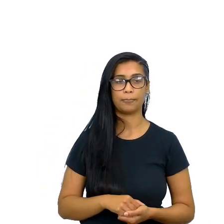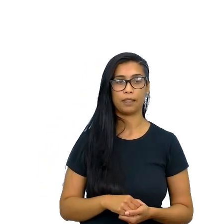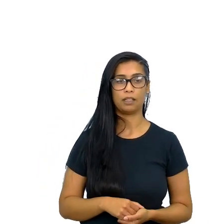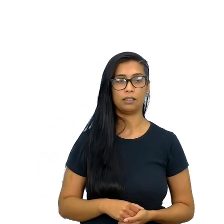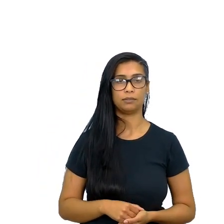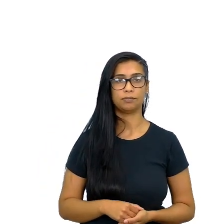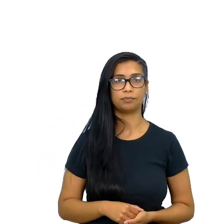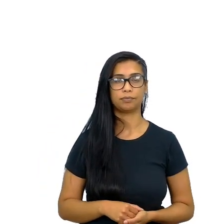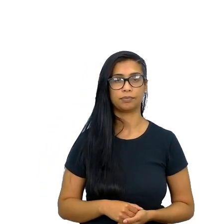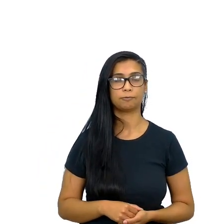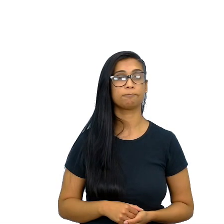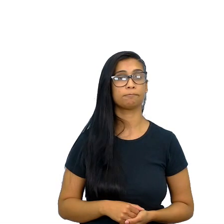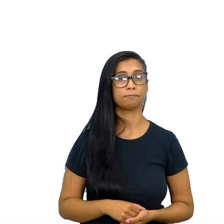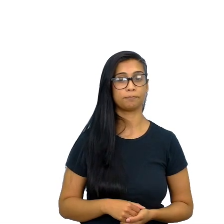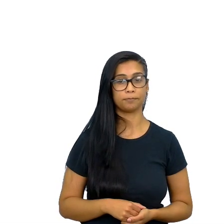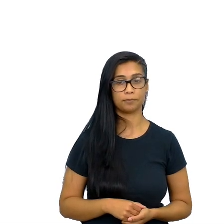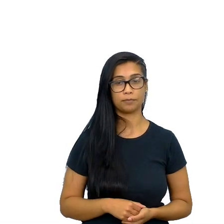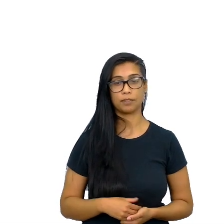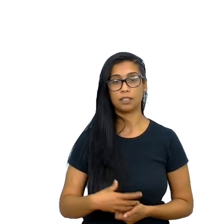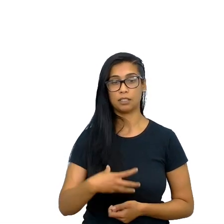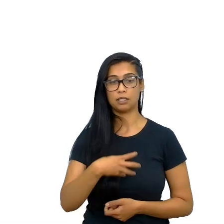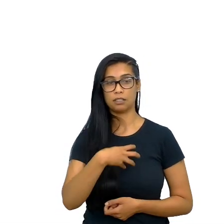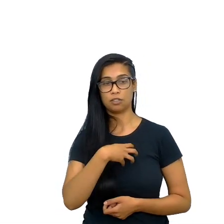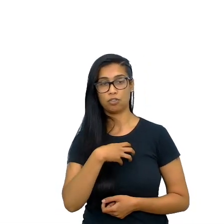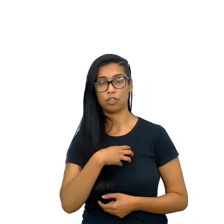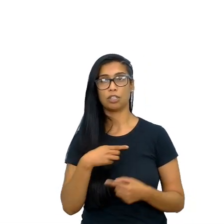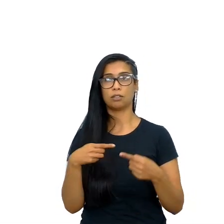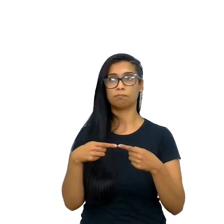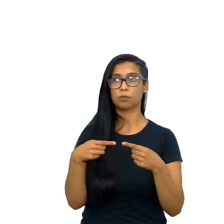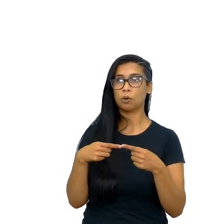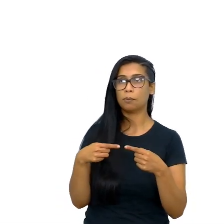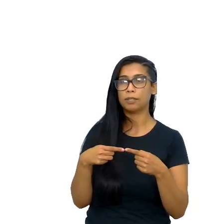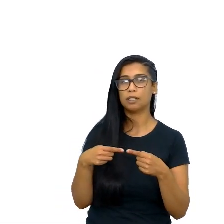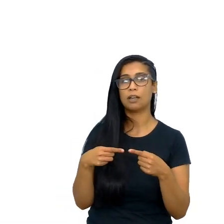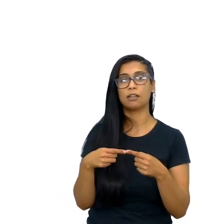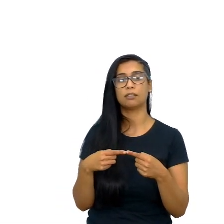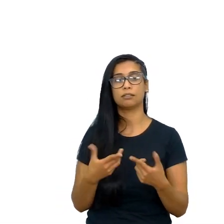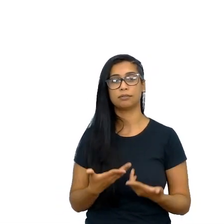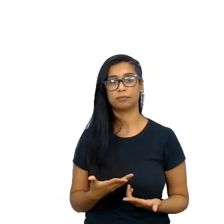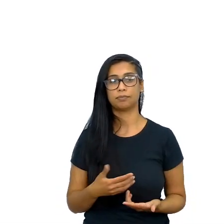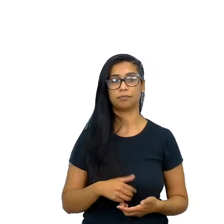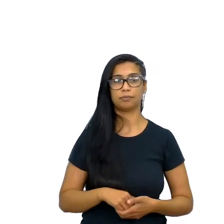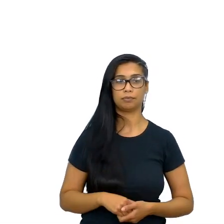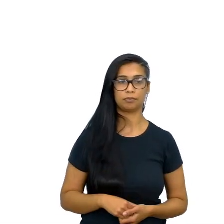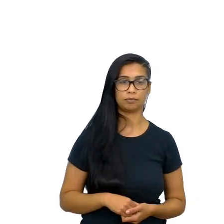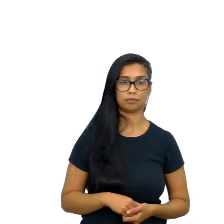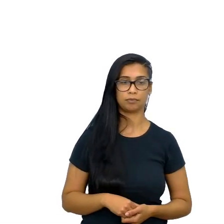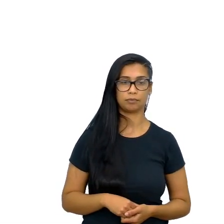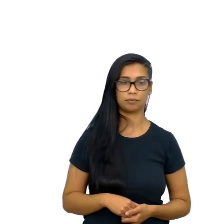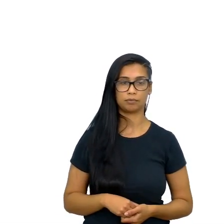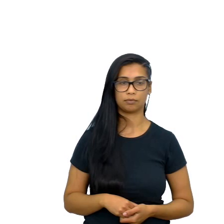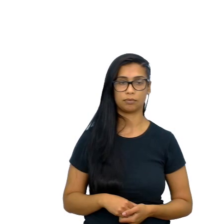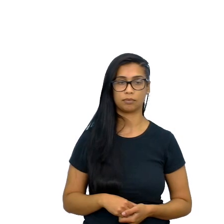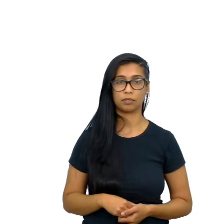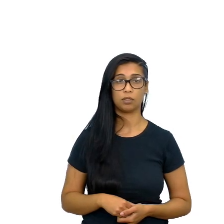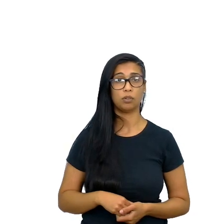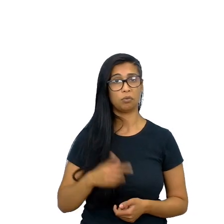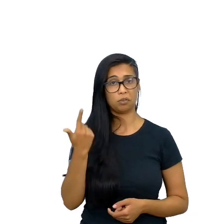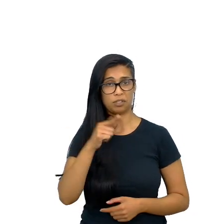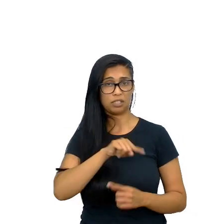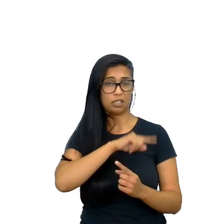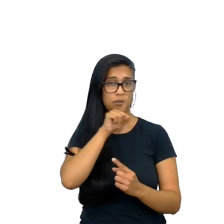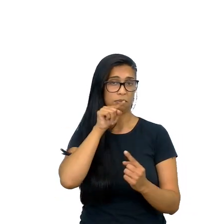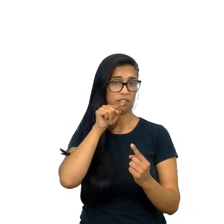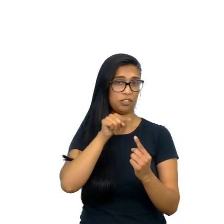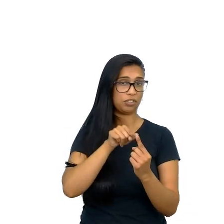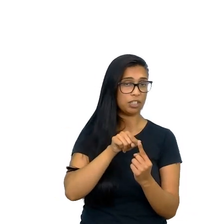interpretação, né, dos efeitos de sentido. Então, se ele percebe as intencionalidades plenamente, se conseguiu